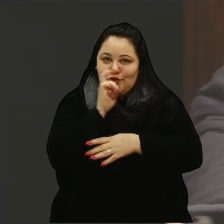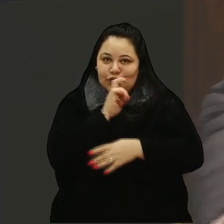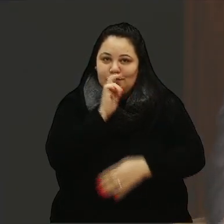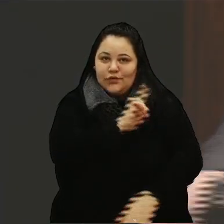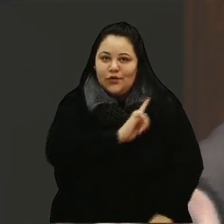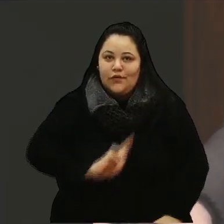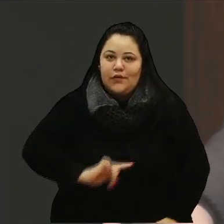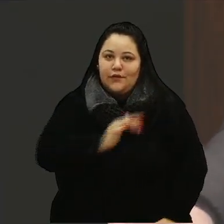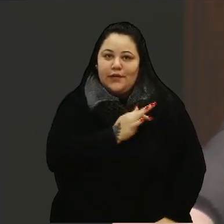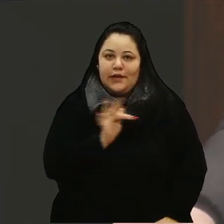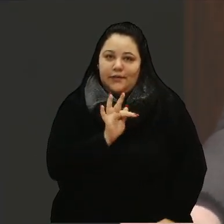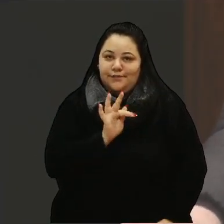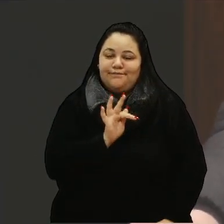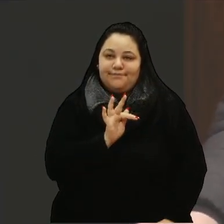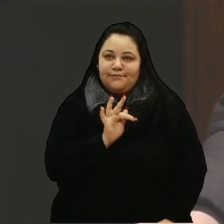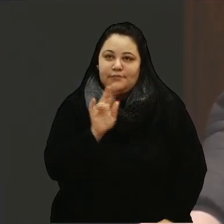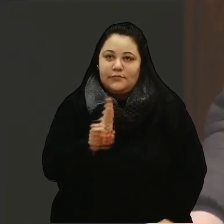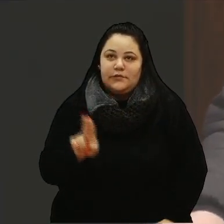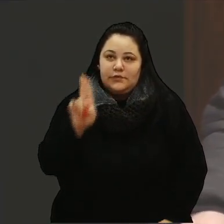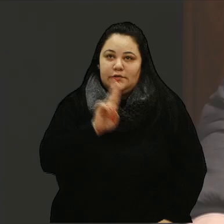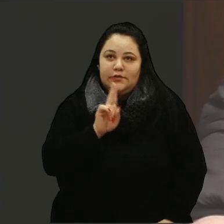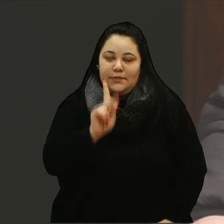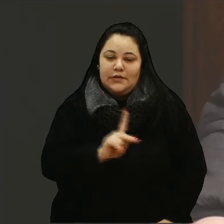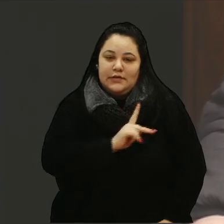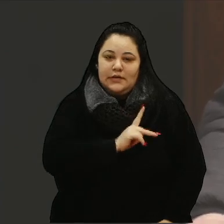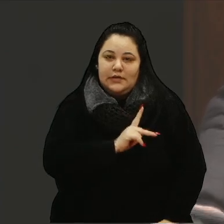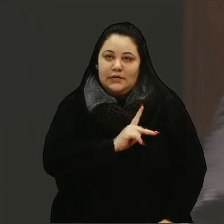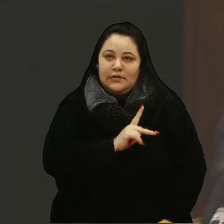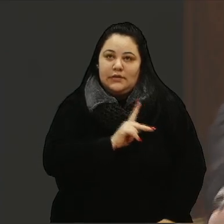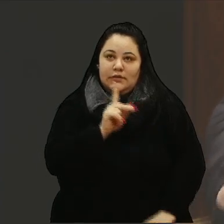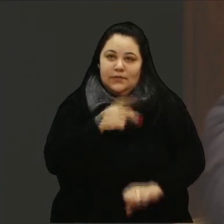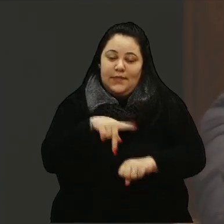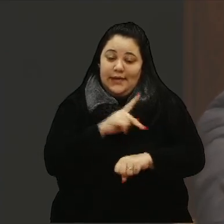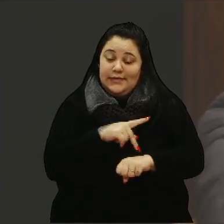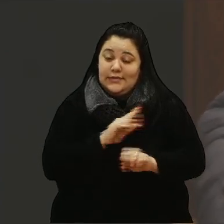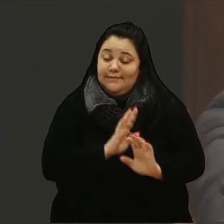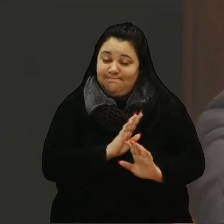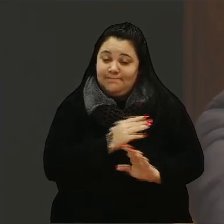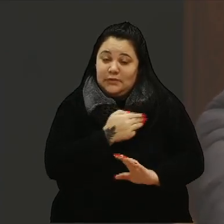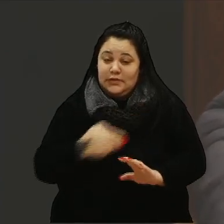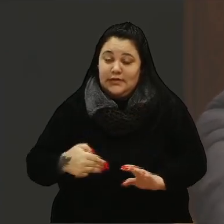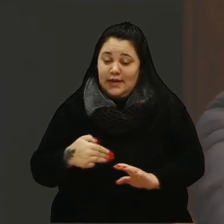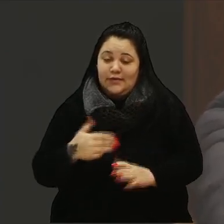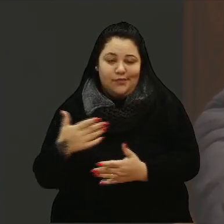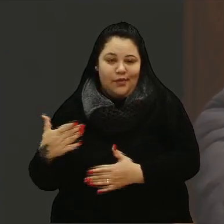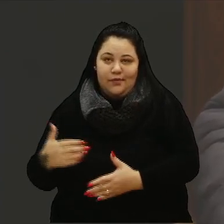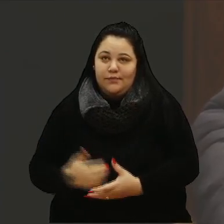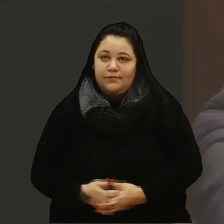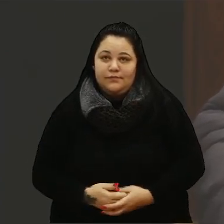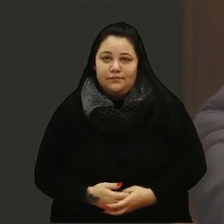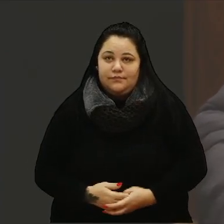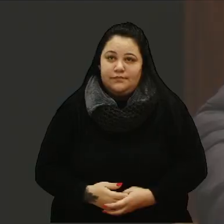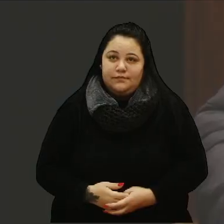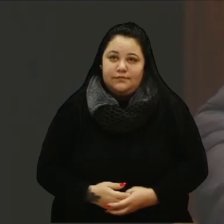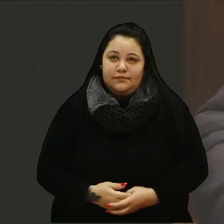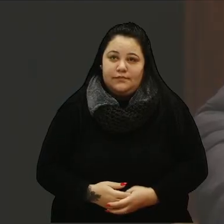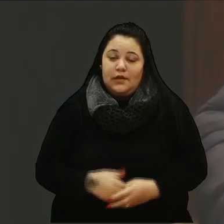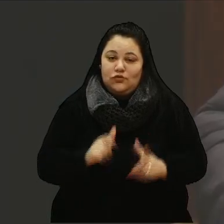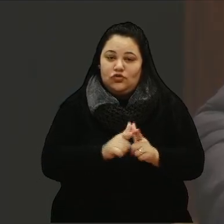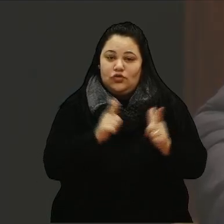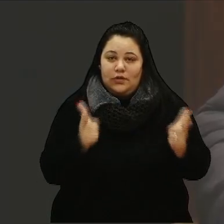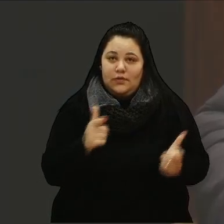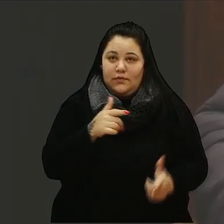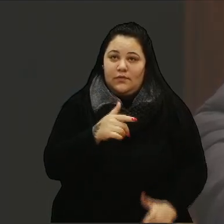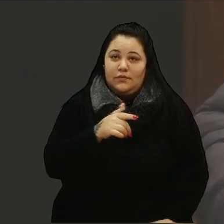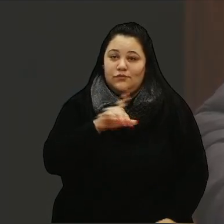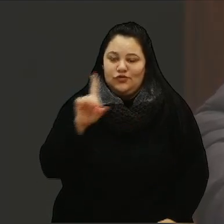aí ocupando hoje a presidência do nosso país, ministérios e etc. Olha só, matéria do Metrópolis, né? Não é um jornal de direito Metrópolis, né, vereador Iago?